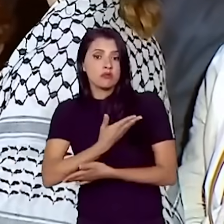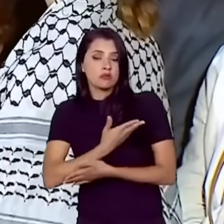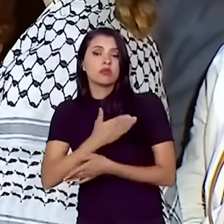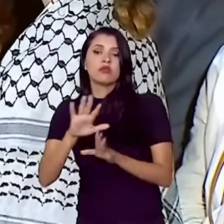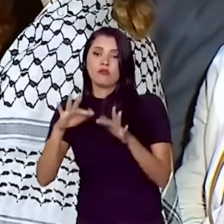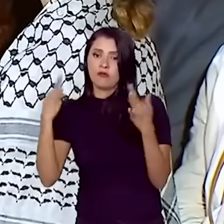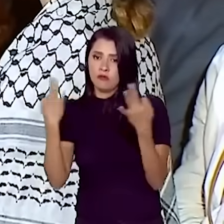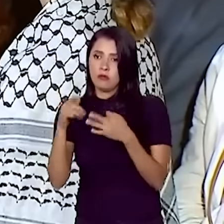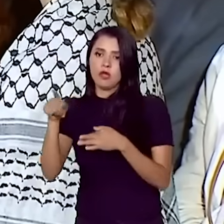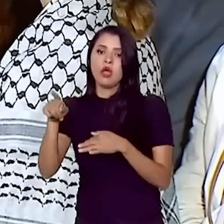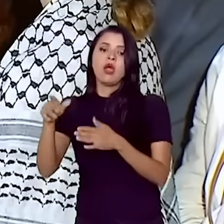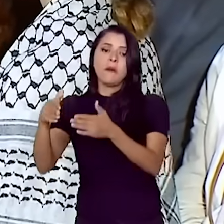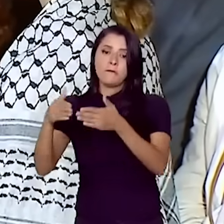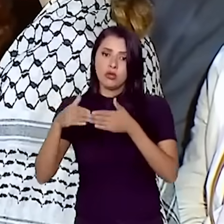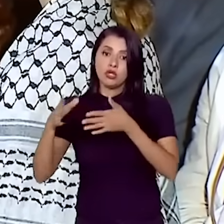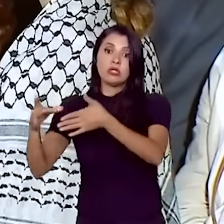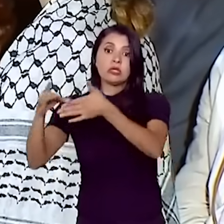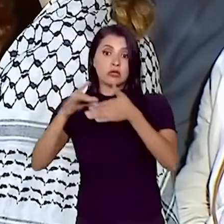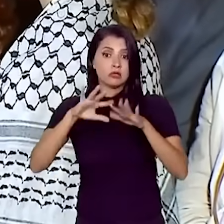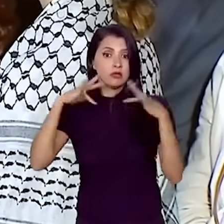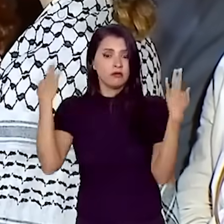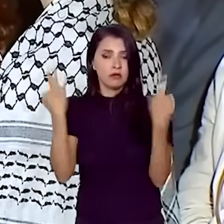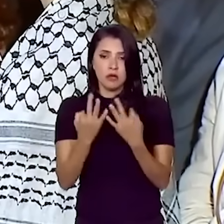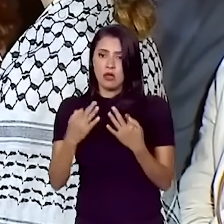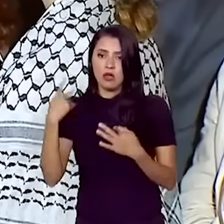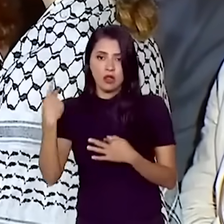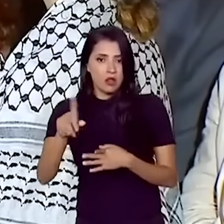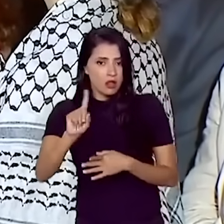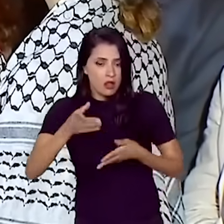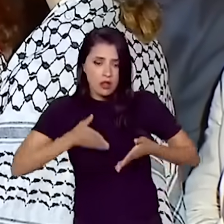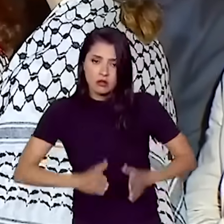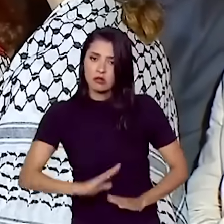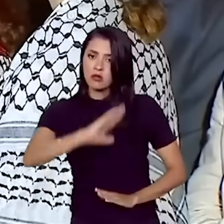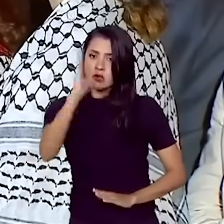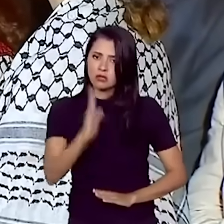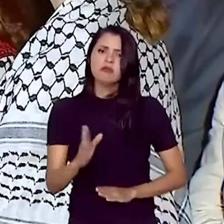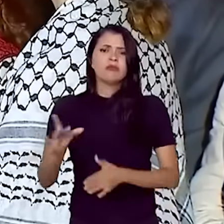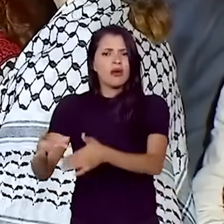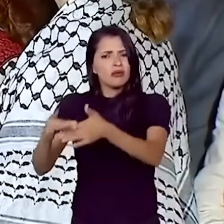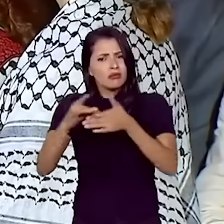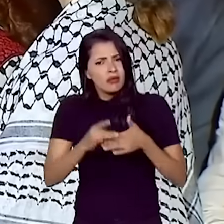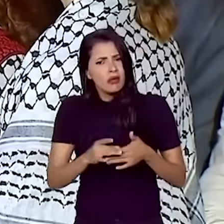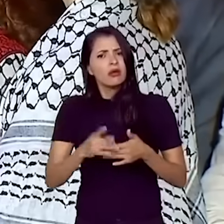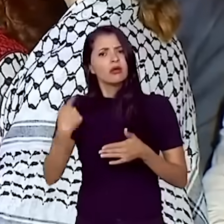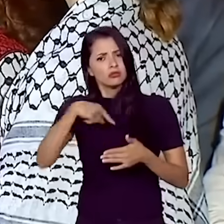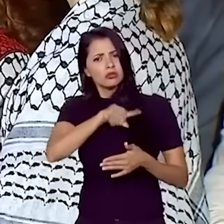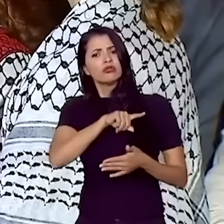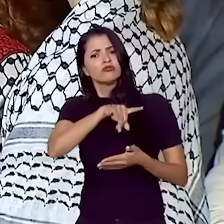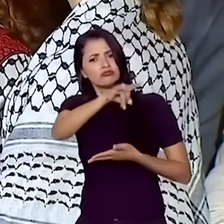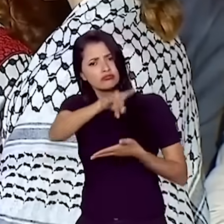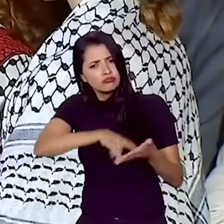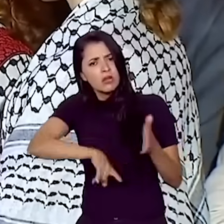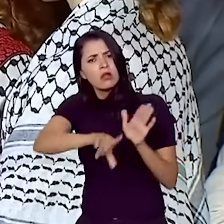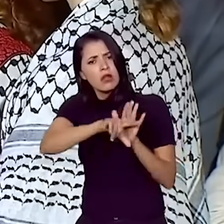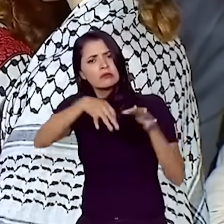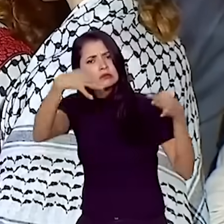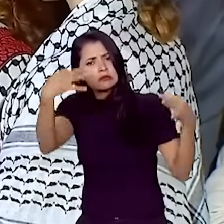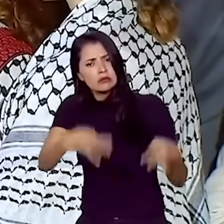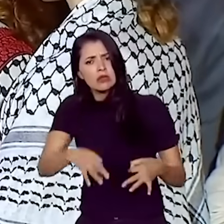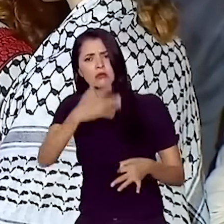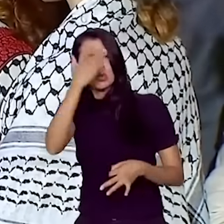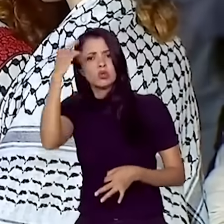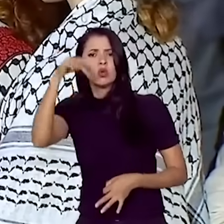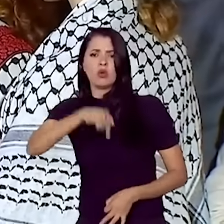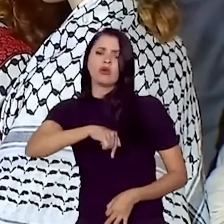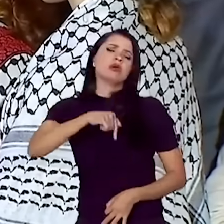parente, eu pedi para trazer os parentes, mesmo que não fossem brasileiros, que a gente trataria de legalizar as pessoas aqui